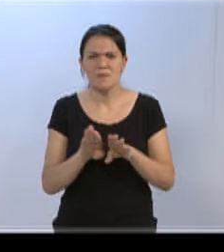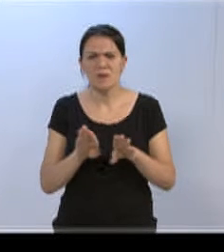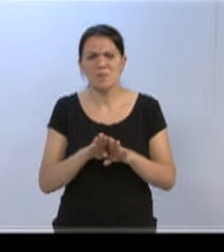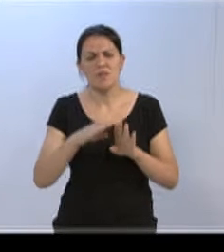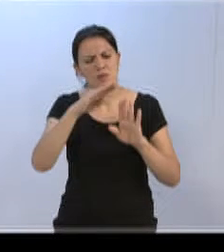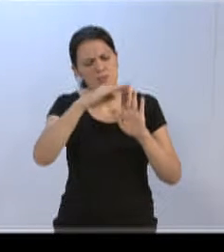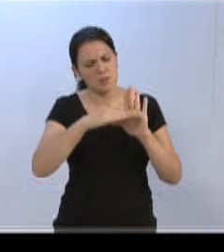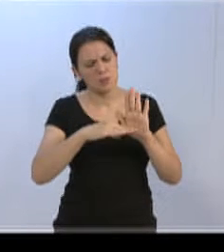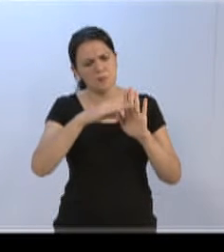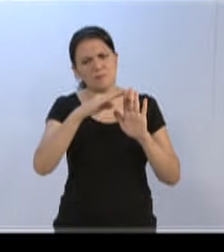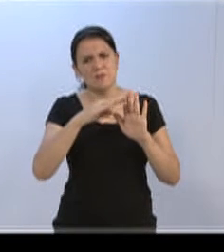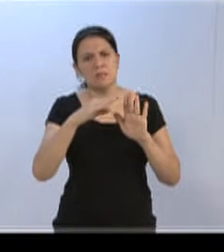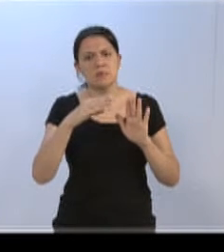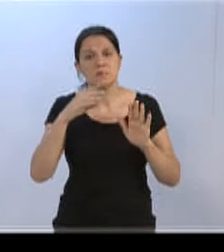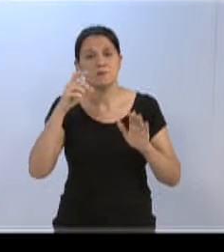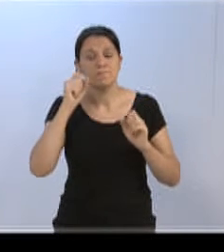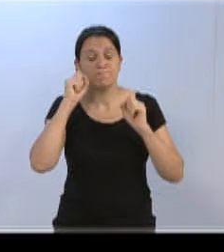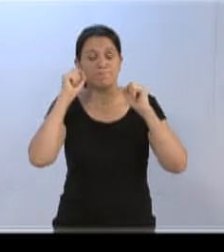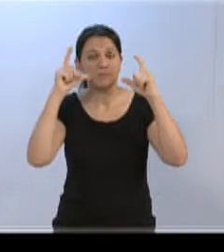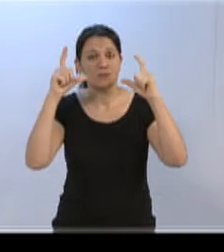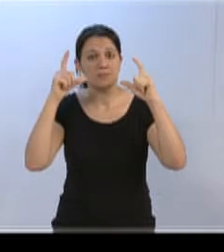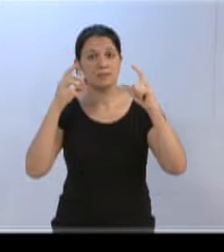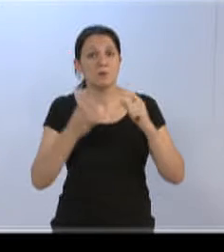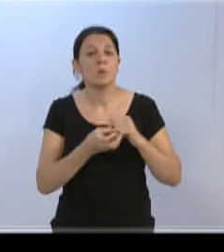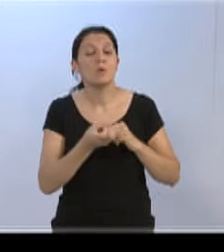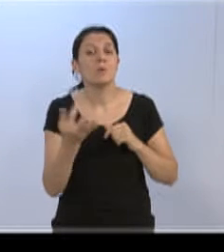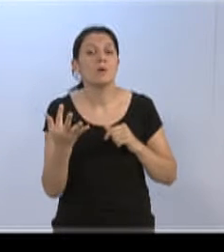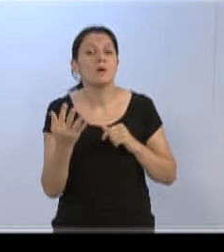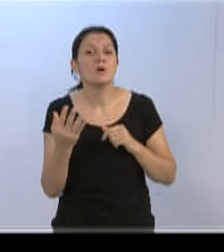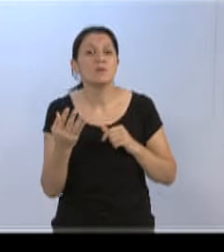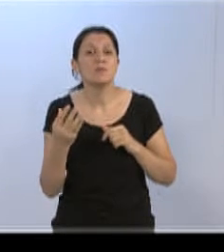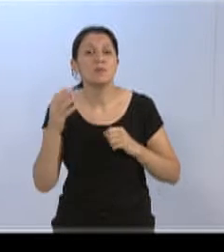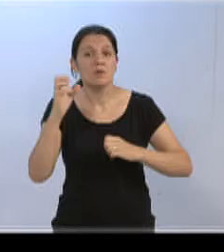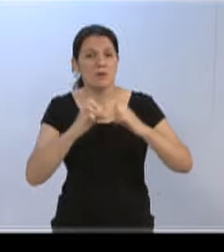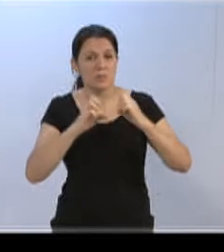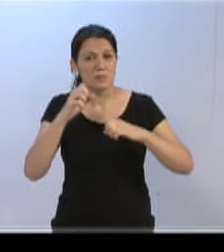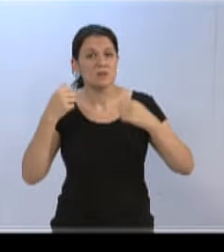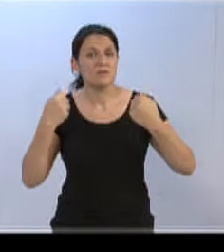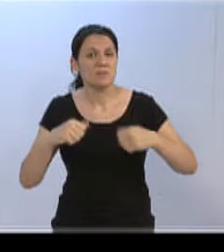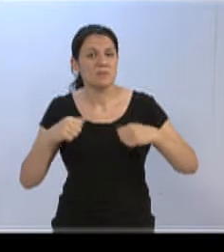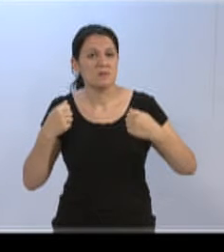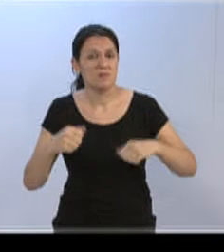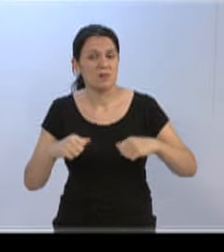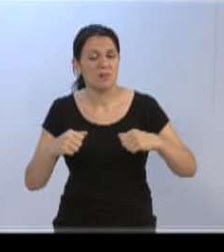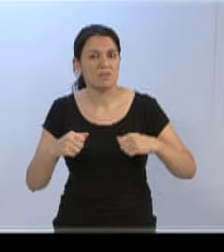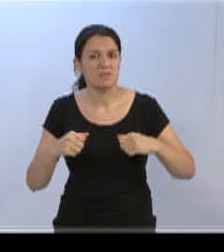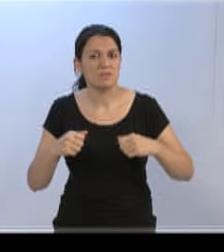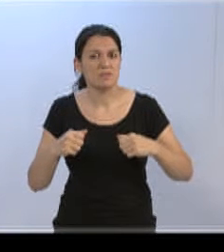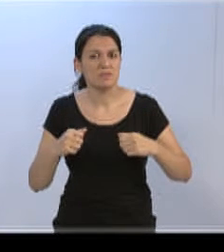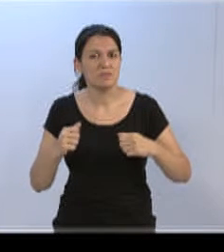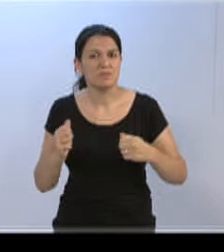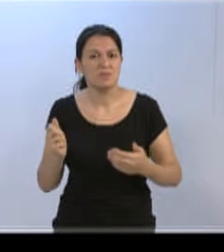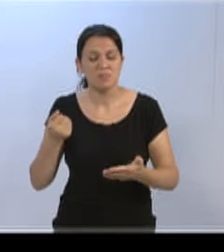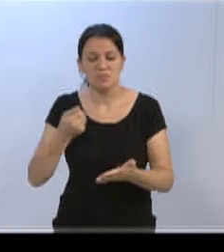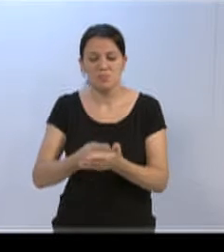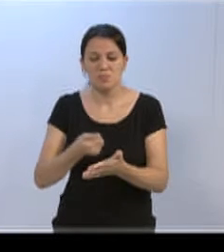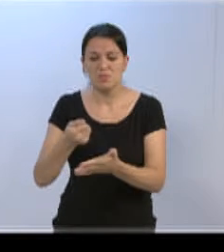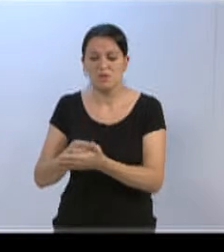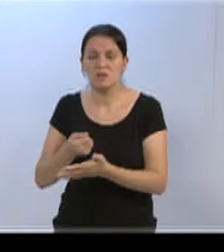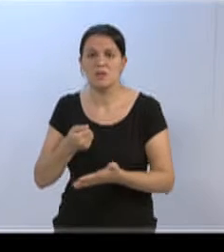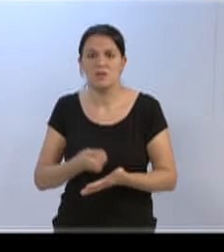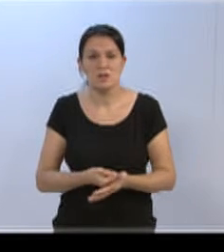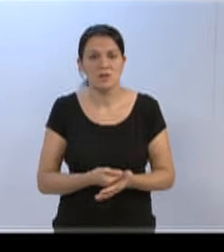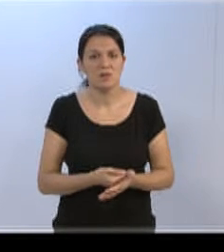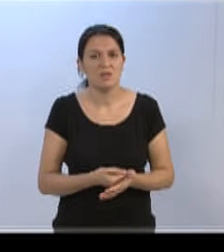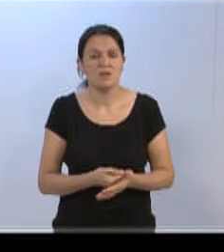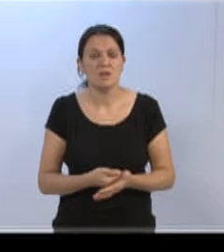bastante alarmante de quanto a URB deveria faturar para cobrir as suas despesas